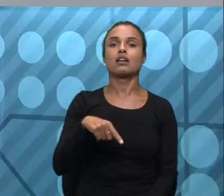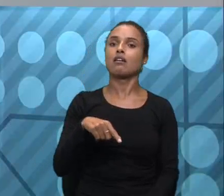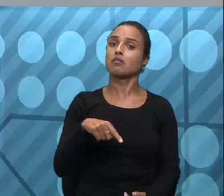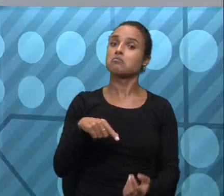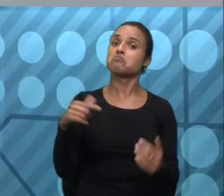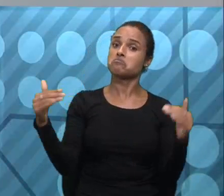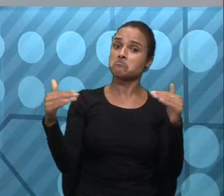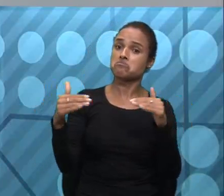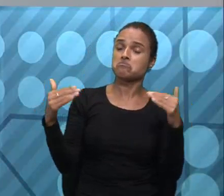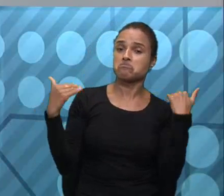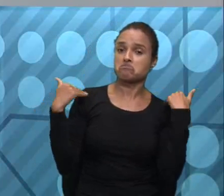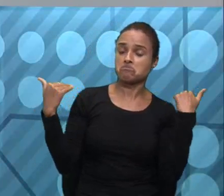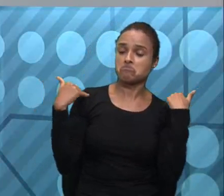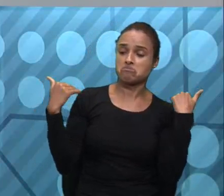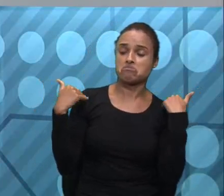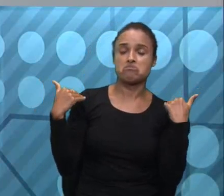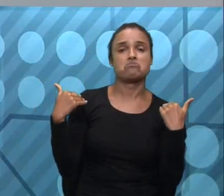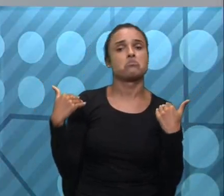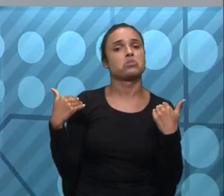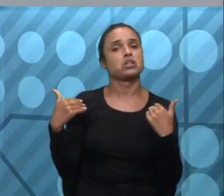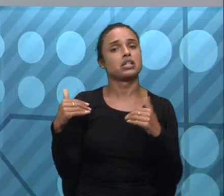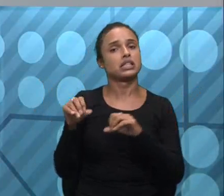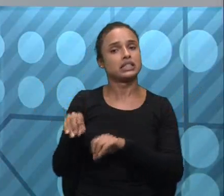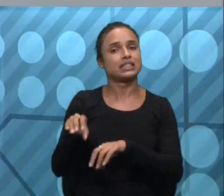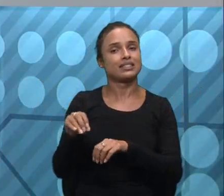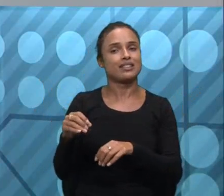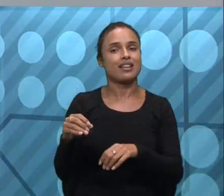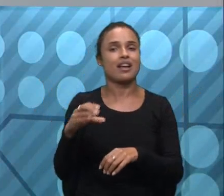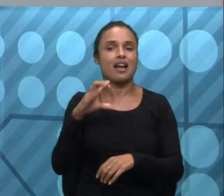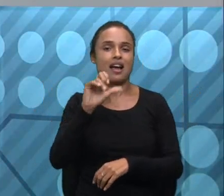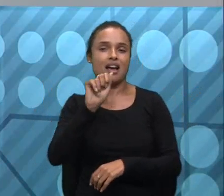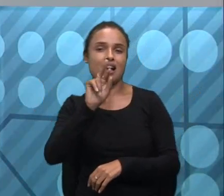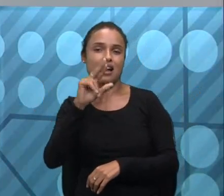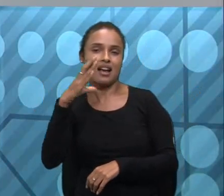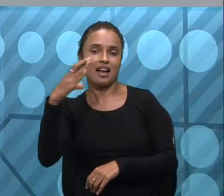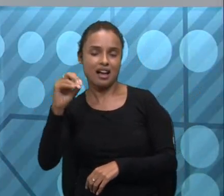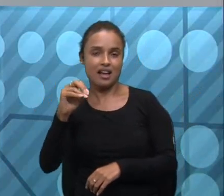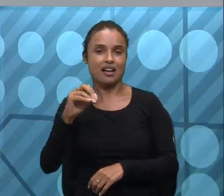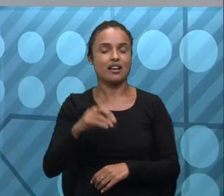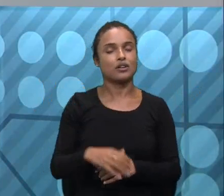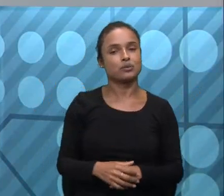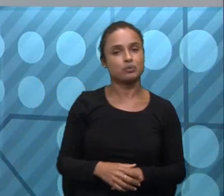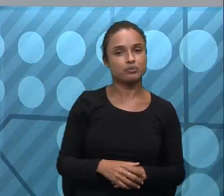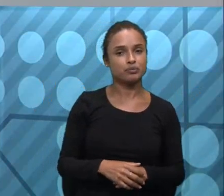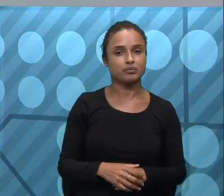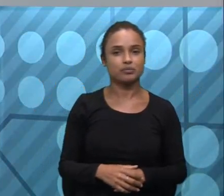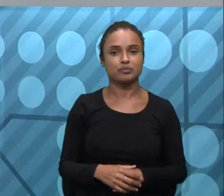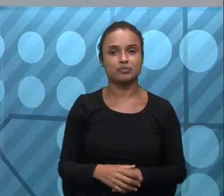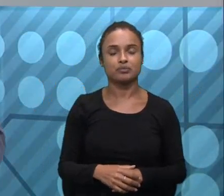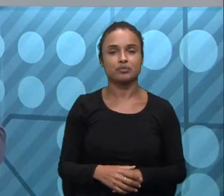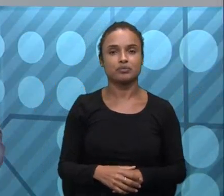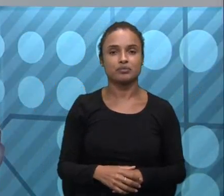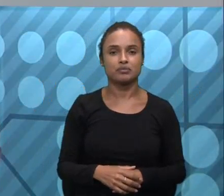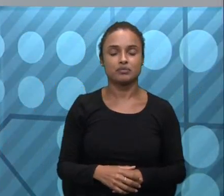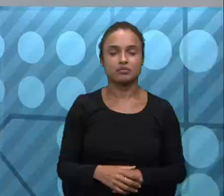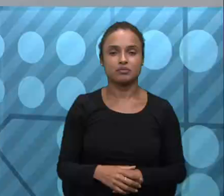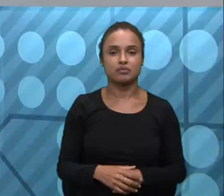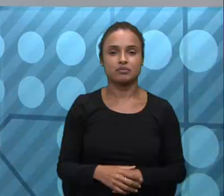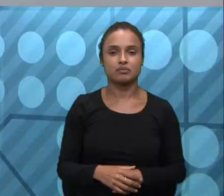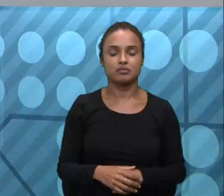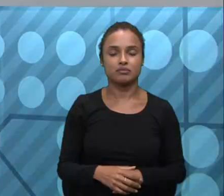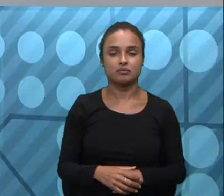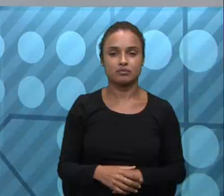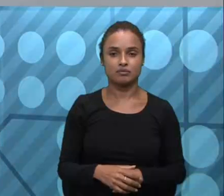bem diferente, ótimo exemplo. Que mais que a gente tem? Esse é o momento de você mandar, estou dando um belo